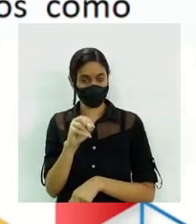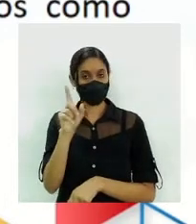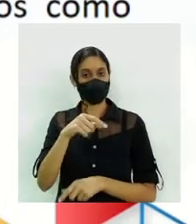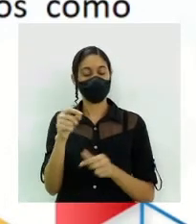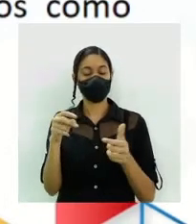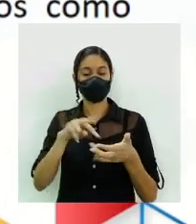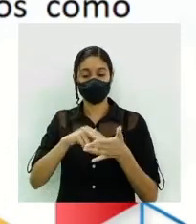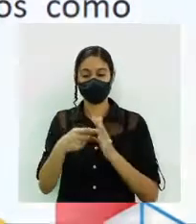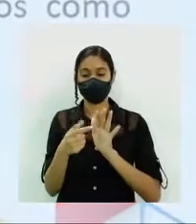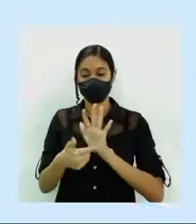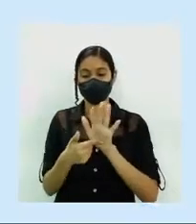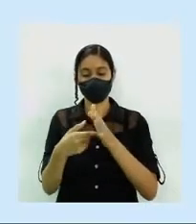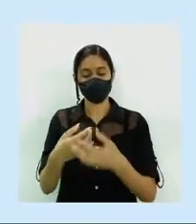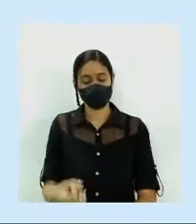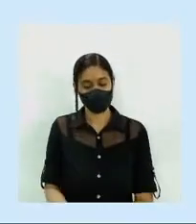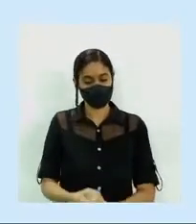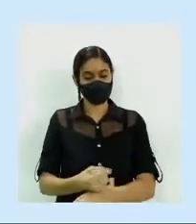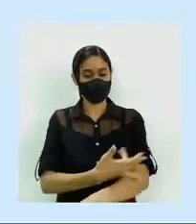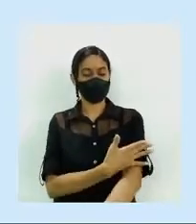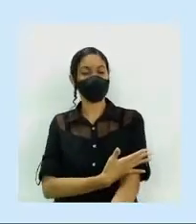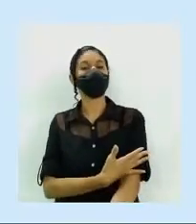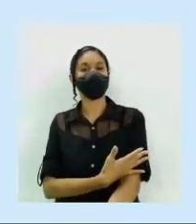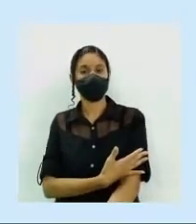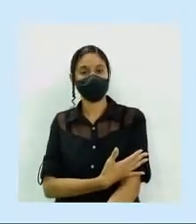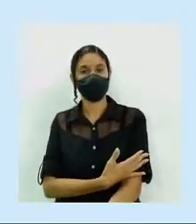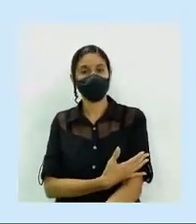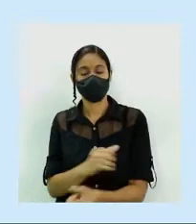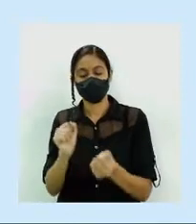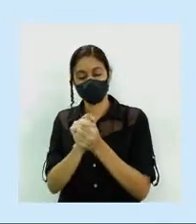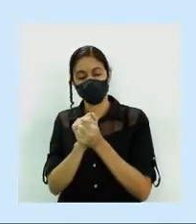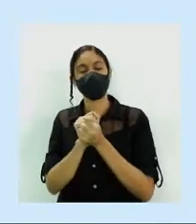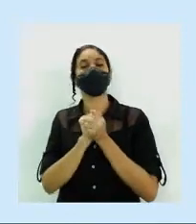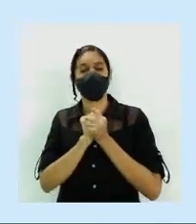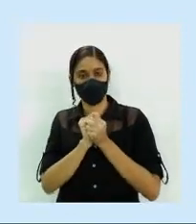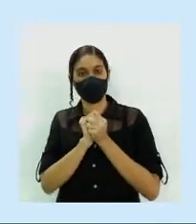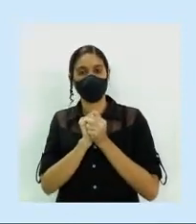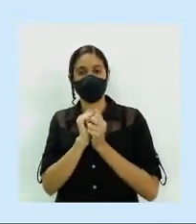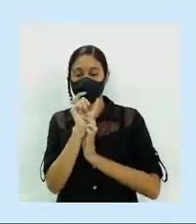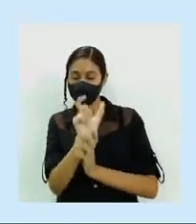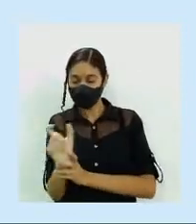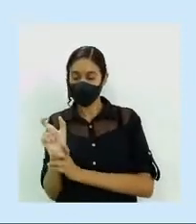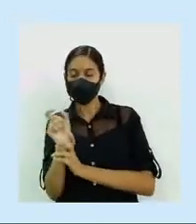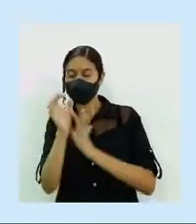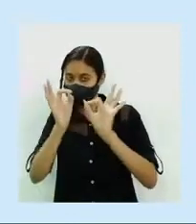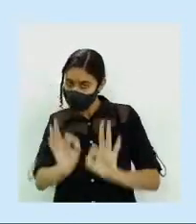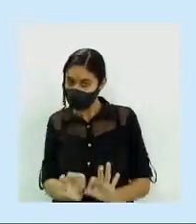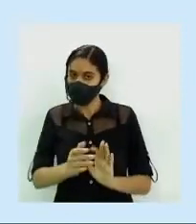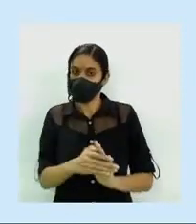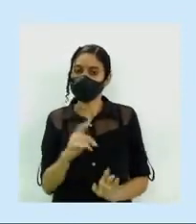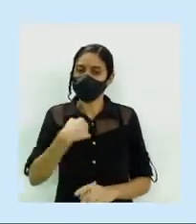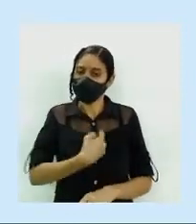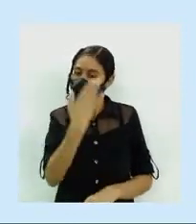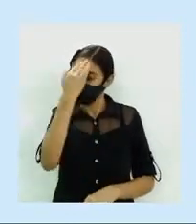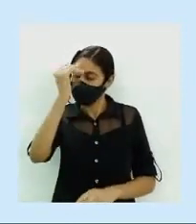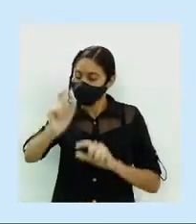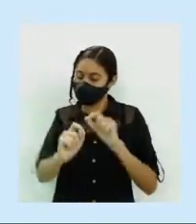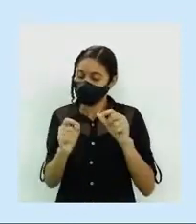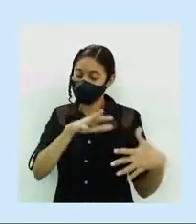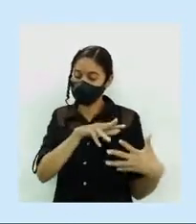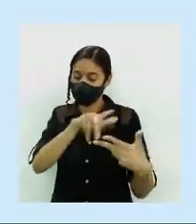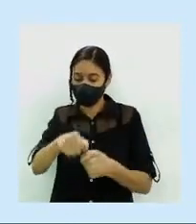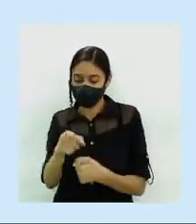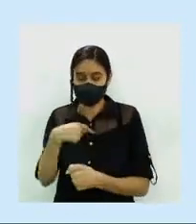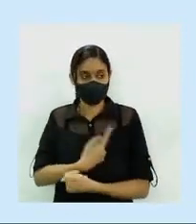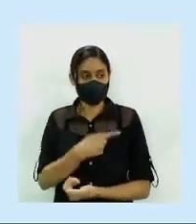uma emoção, uma subjetividade atrelado a ele, certo? Então vamos lá. A gente sabe que o mundo, a